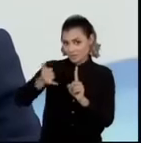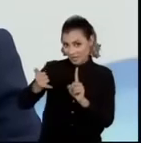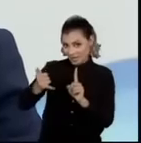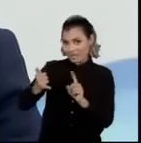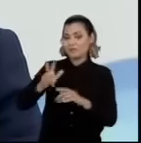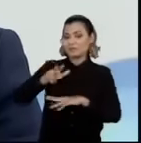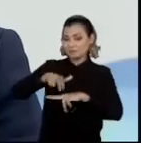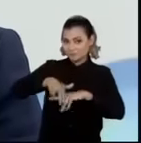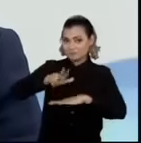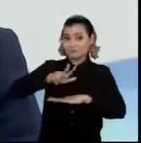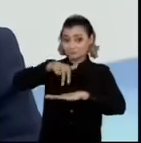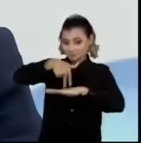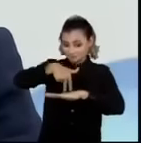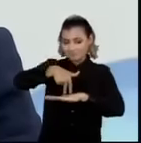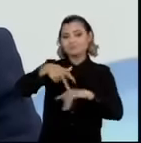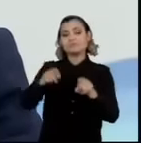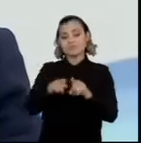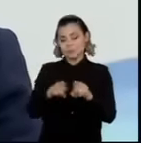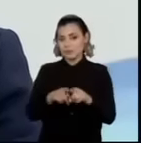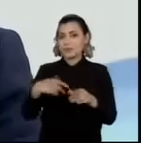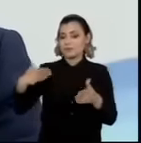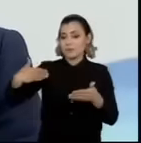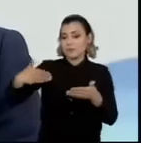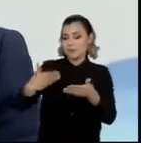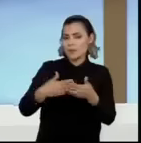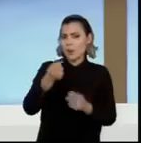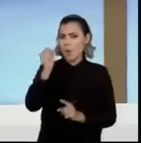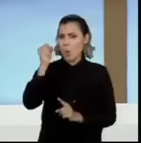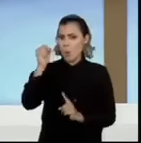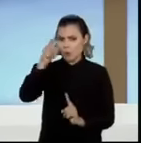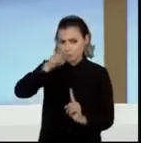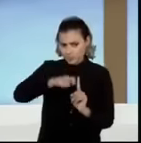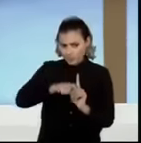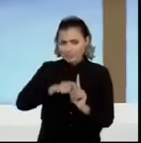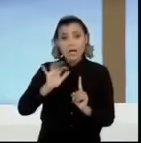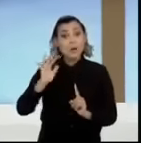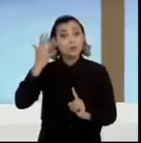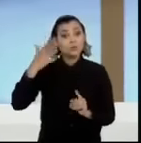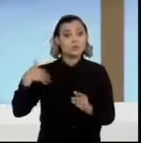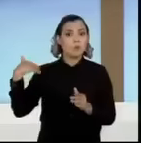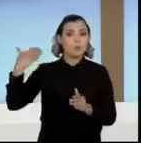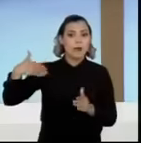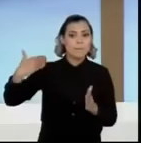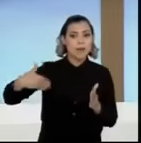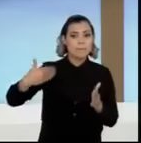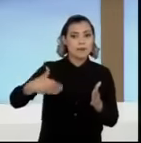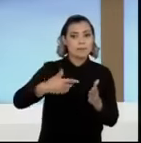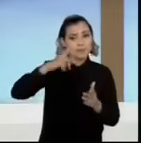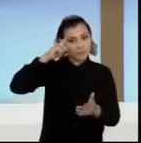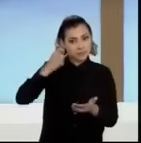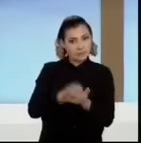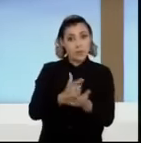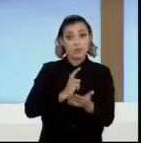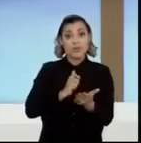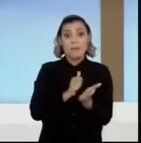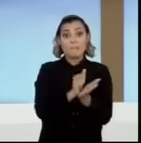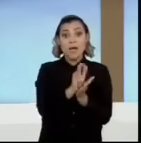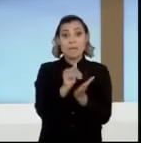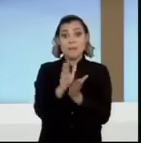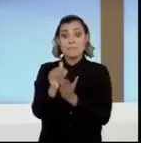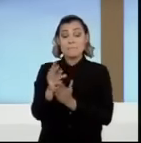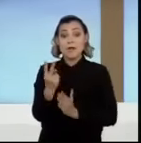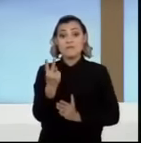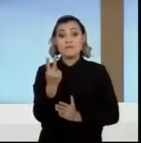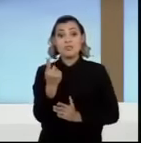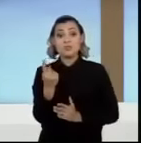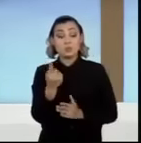início da sua gestão. Mas de lá para cá, nesses 8 meses, aconteceram uma série de decisões, exoneração de uma vez só de 21